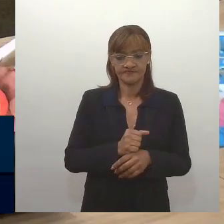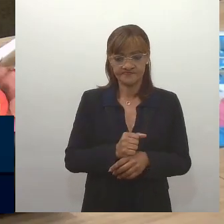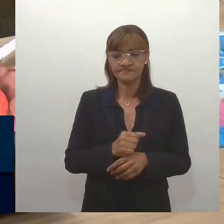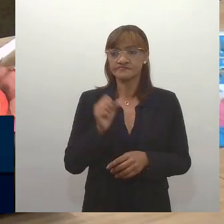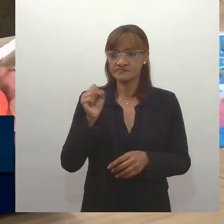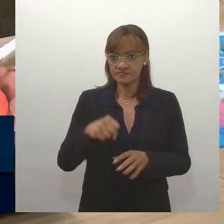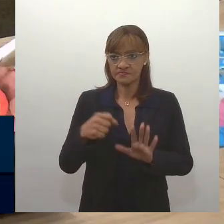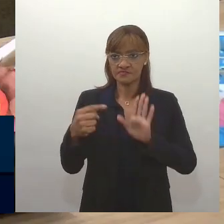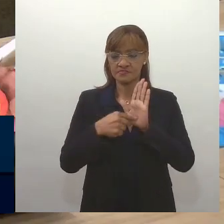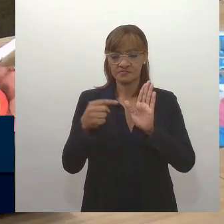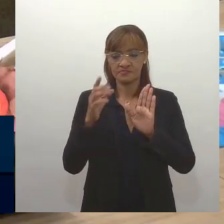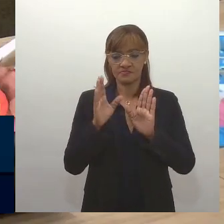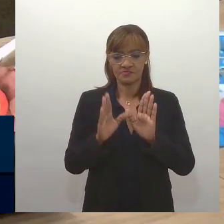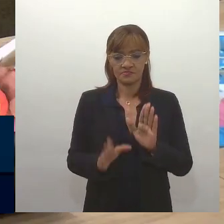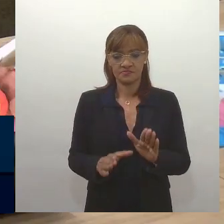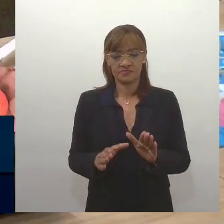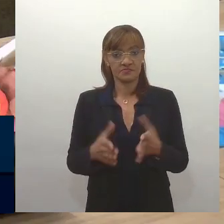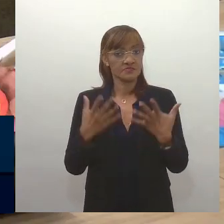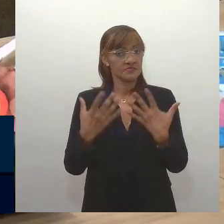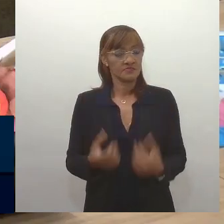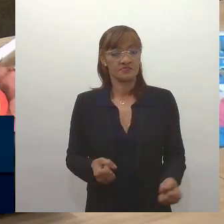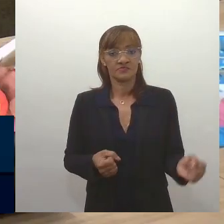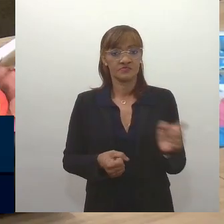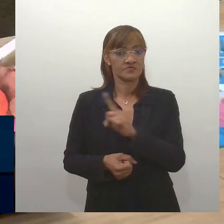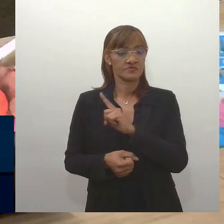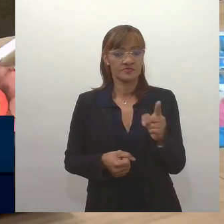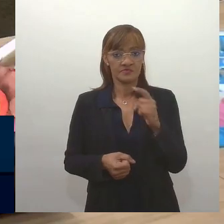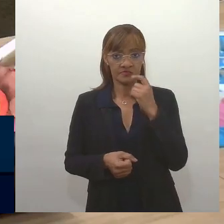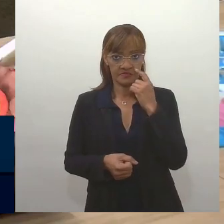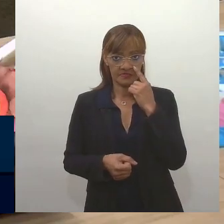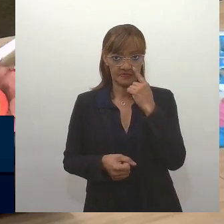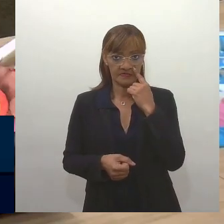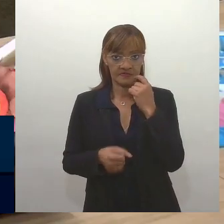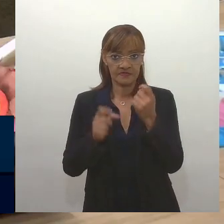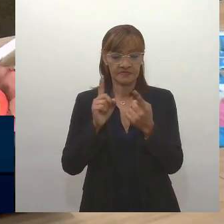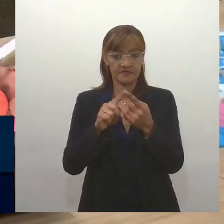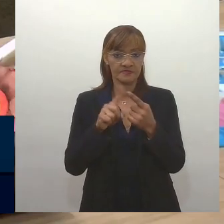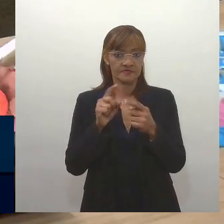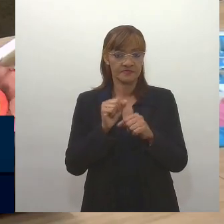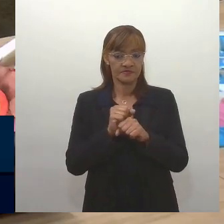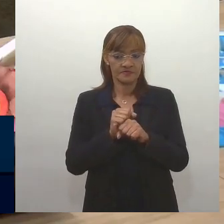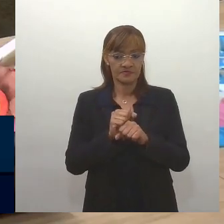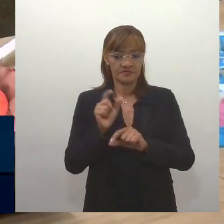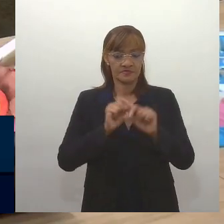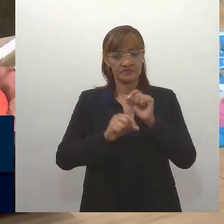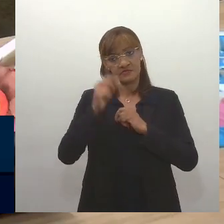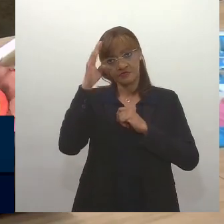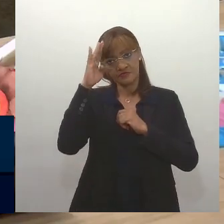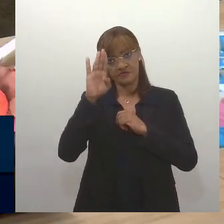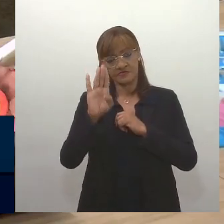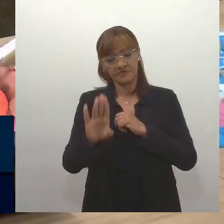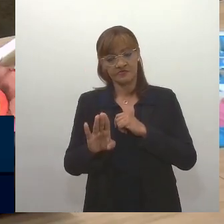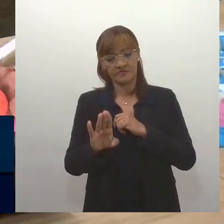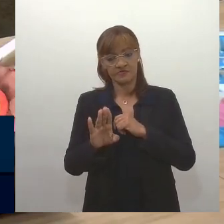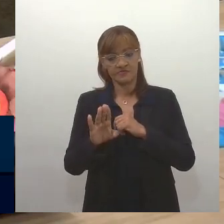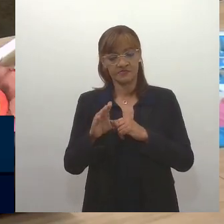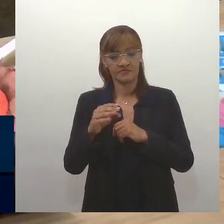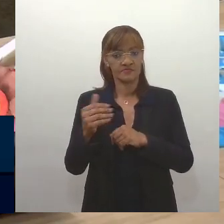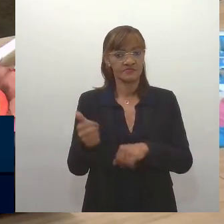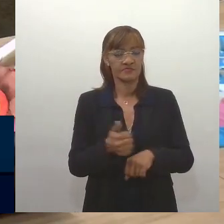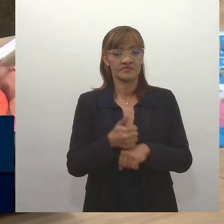mais aceitar e tolerar esse tipo de comportamento principalmente com um profissional que